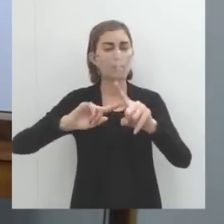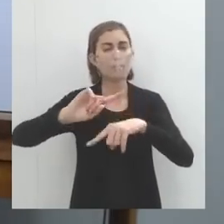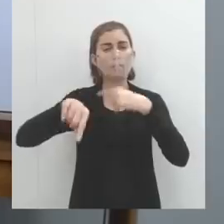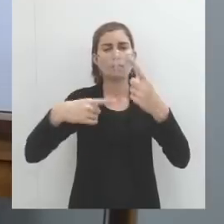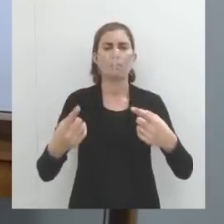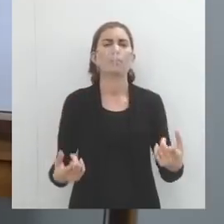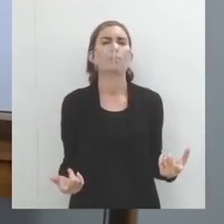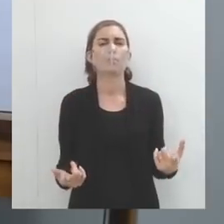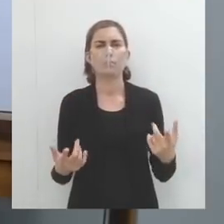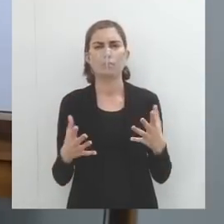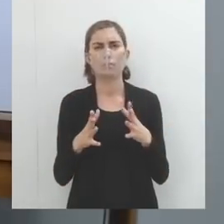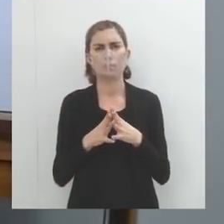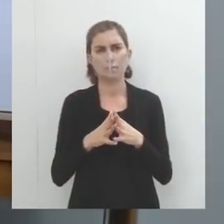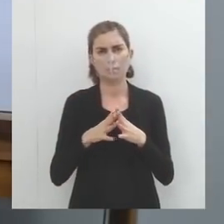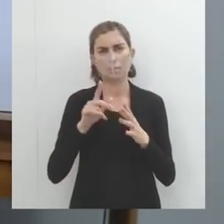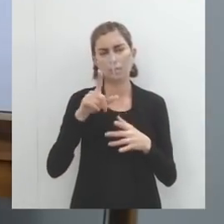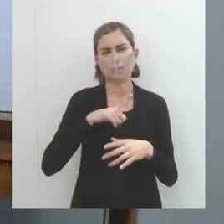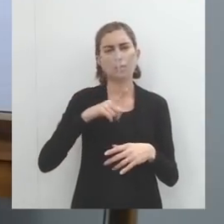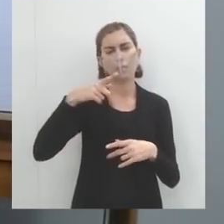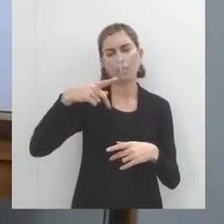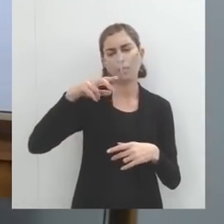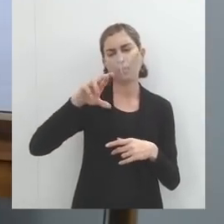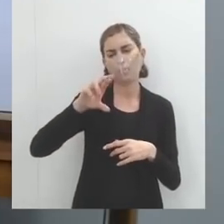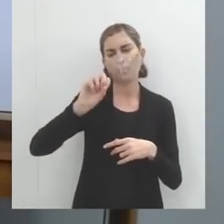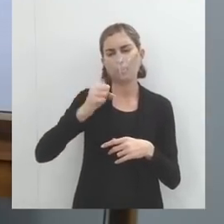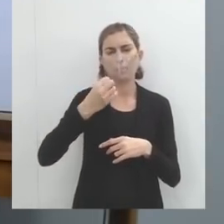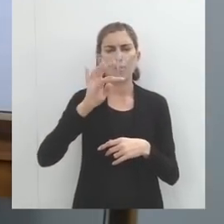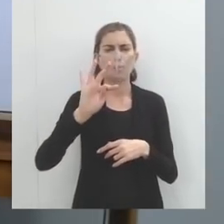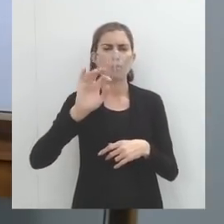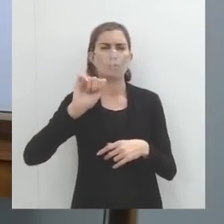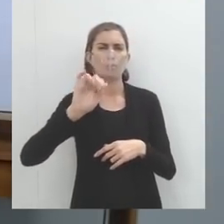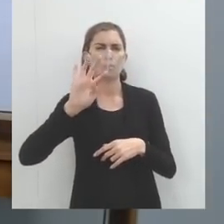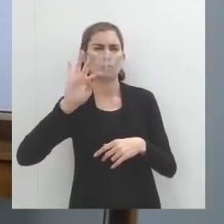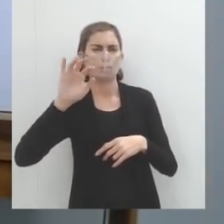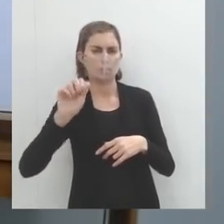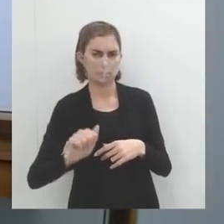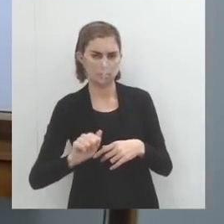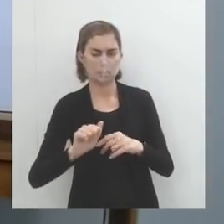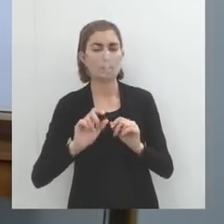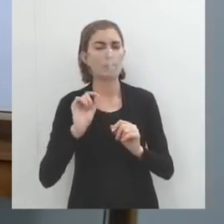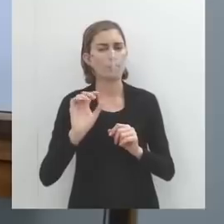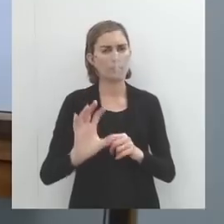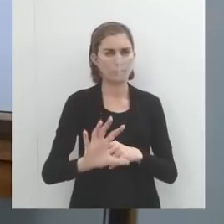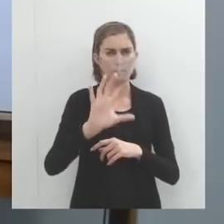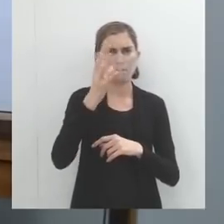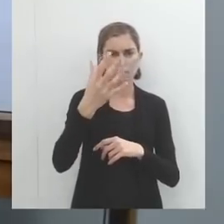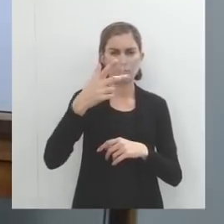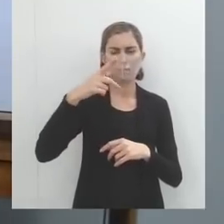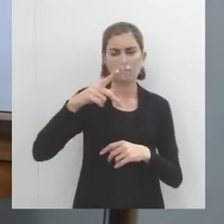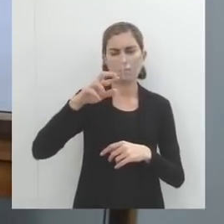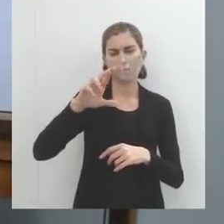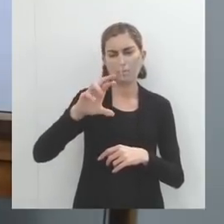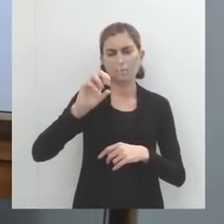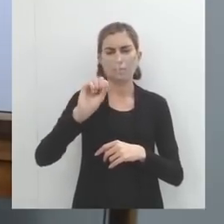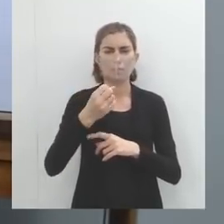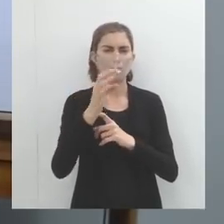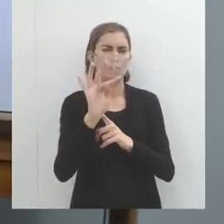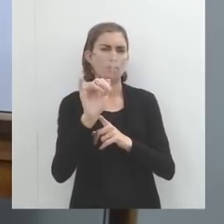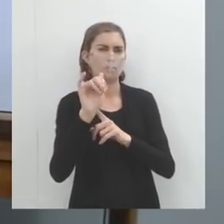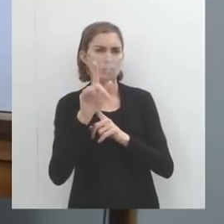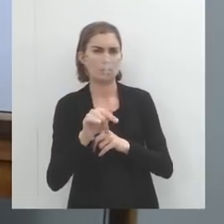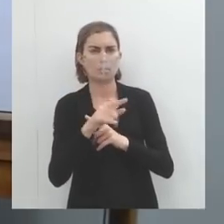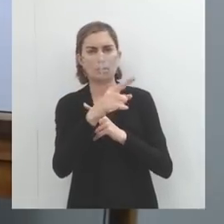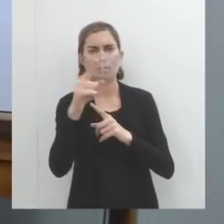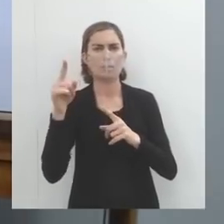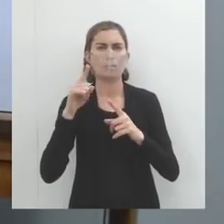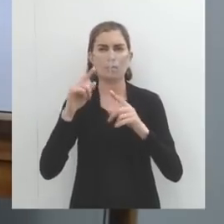olha, depois das vesículas seminais, eu vou ter a próstata, tá? Aí o que é que acontece? Essa próstata, ela é uma glândula que